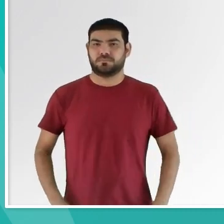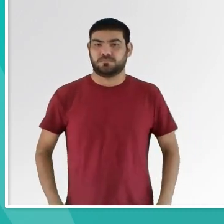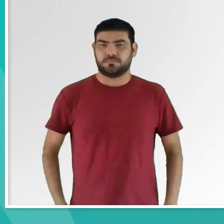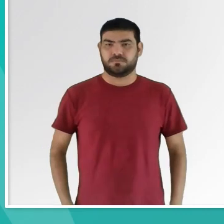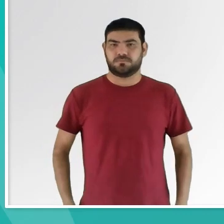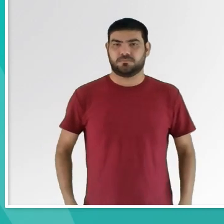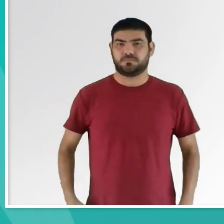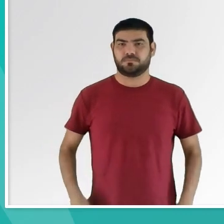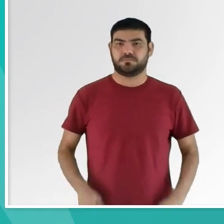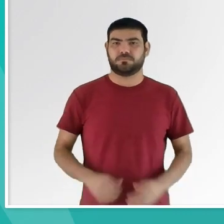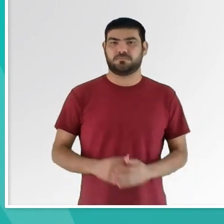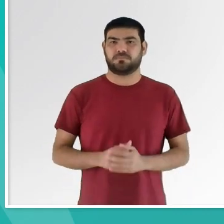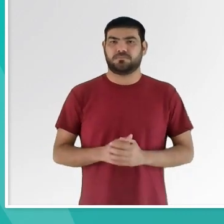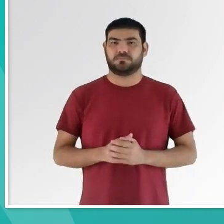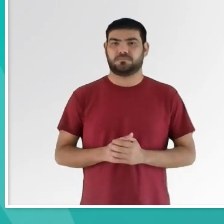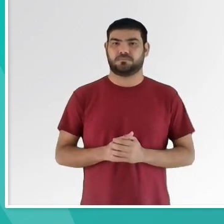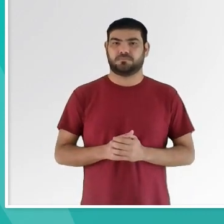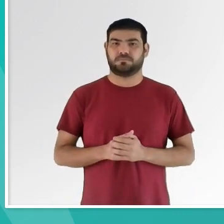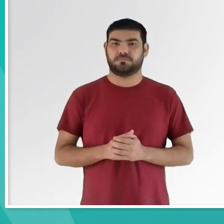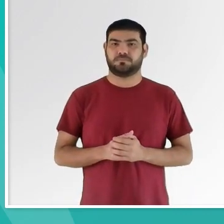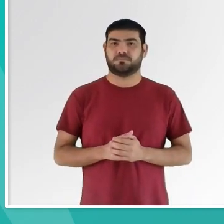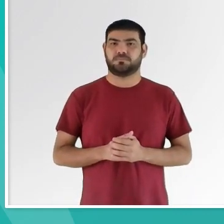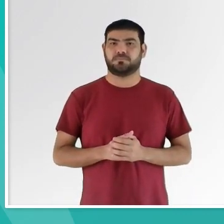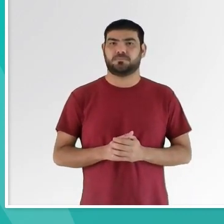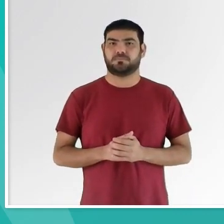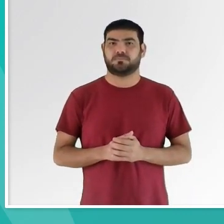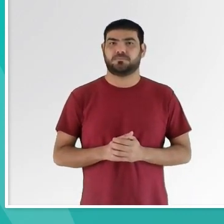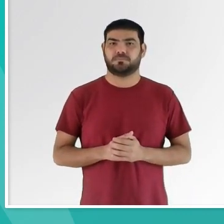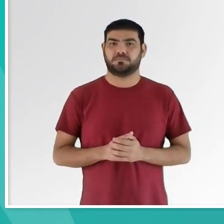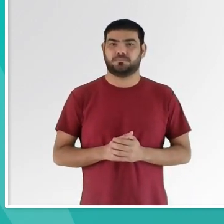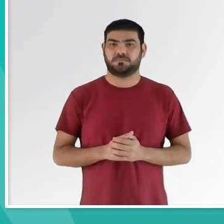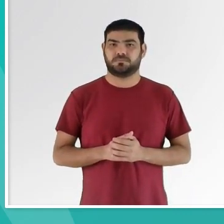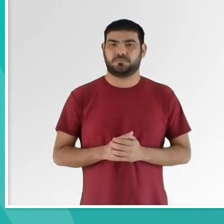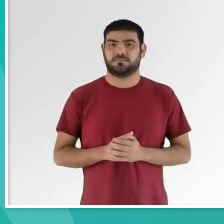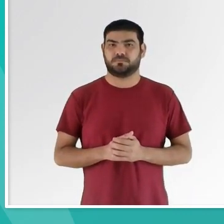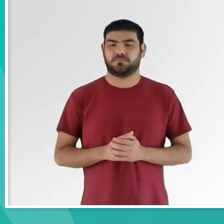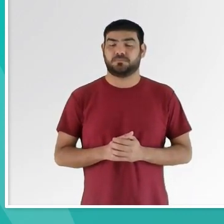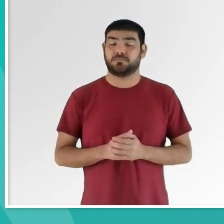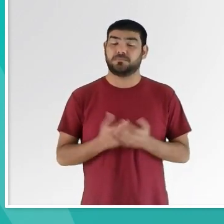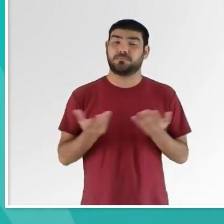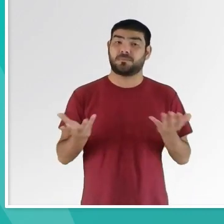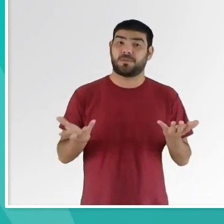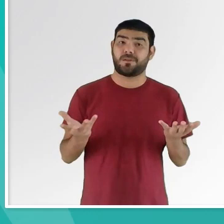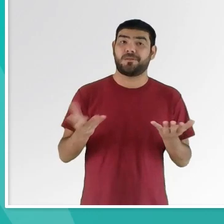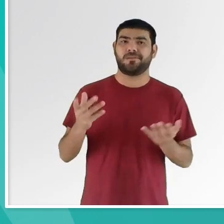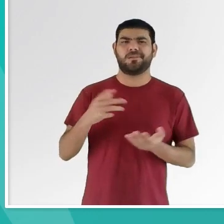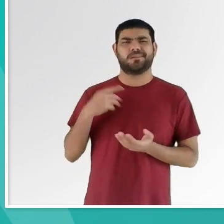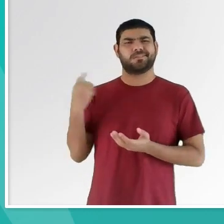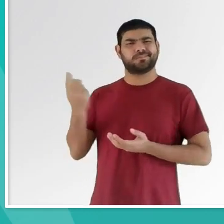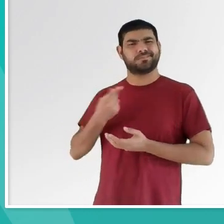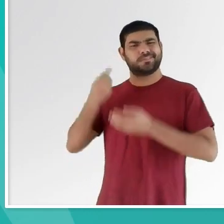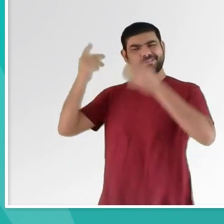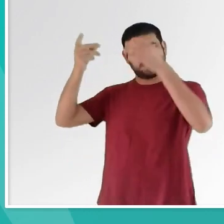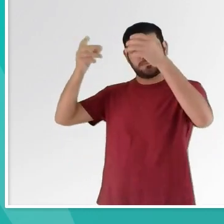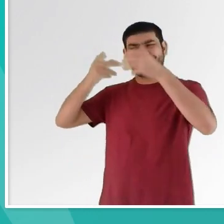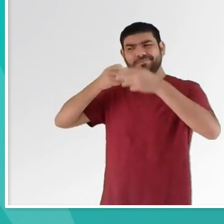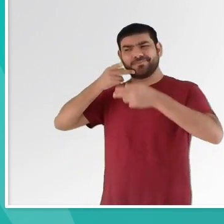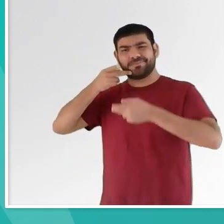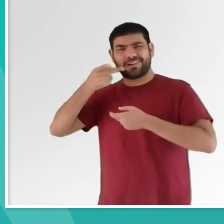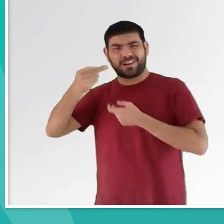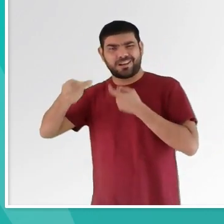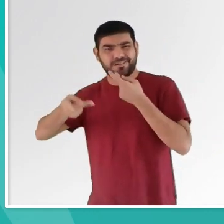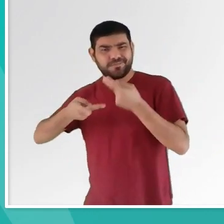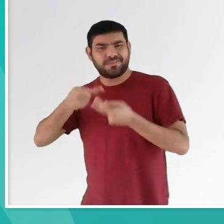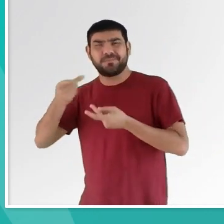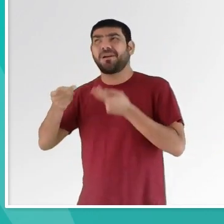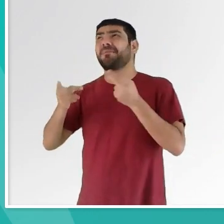serem utilizados novamente. Então, quando nós falamos, existe um conceito que as pessoas